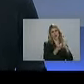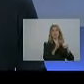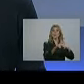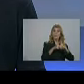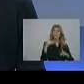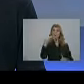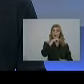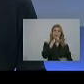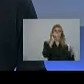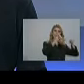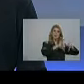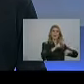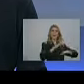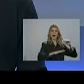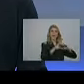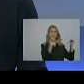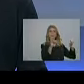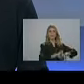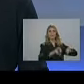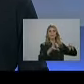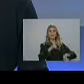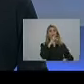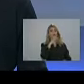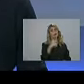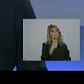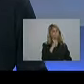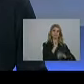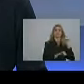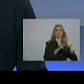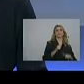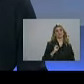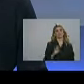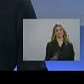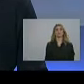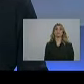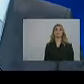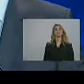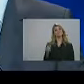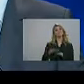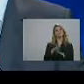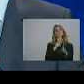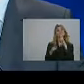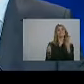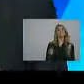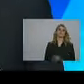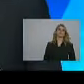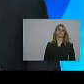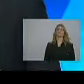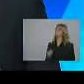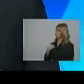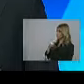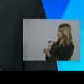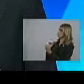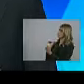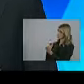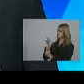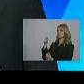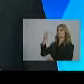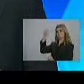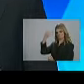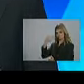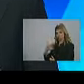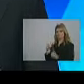qualidade do transporte é tão ruim. E comigo essa realidade vai mudar. Candidato, sua réplica. Candidato, eu concordo com a sua